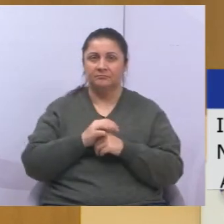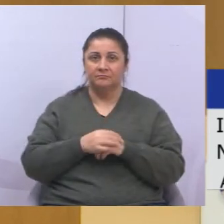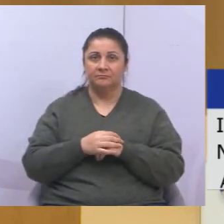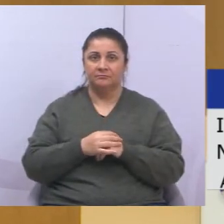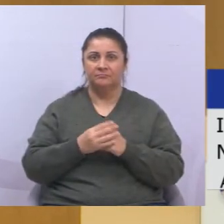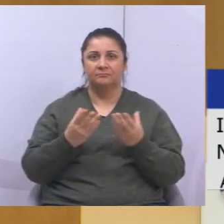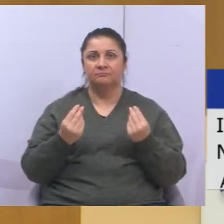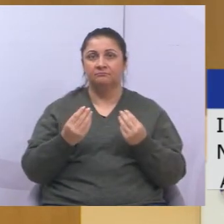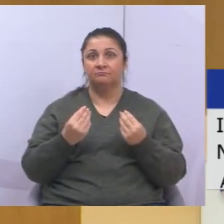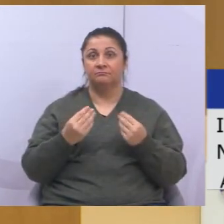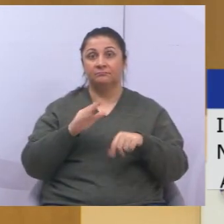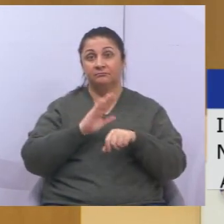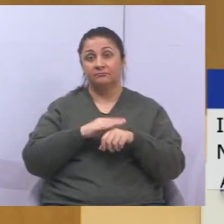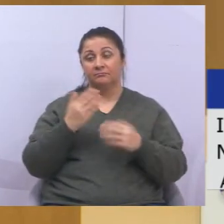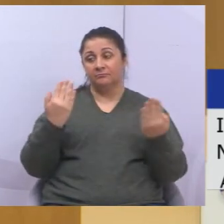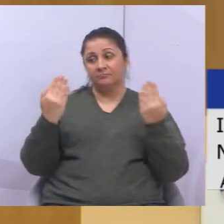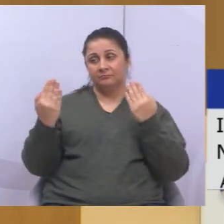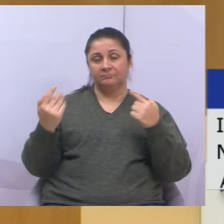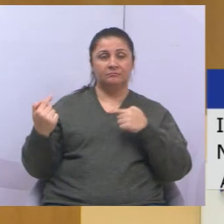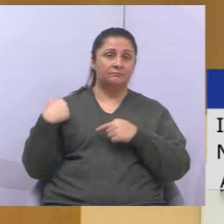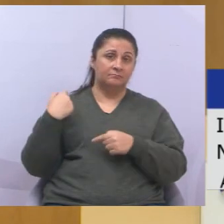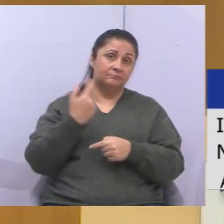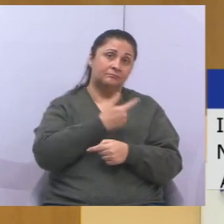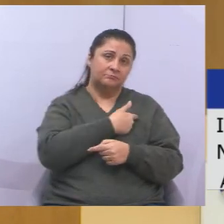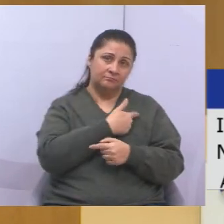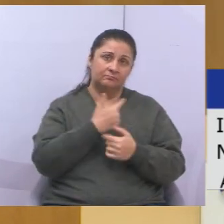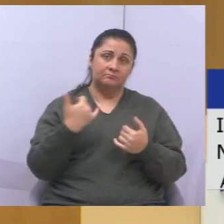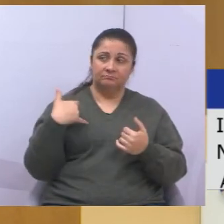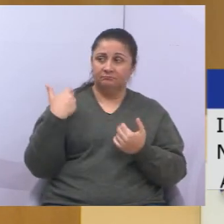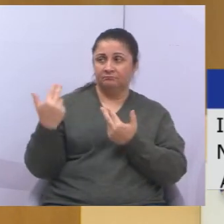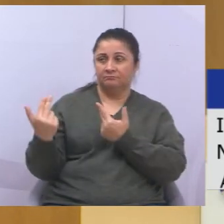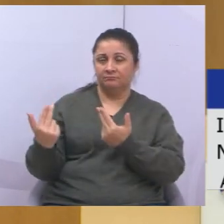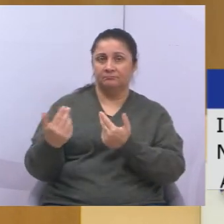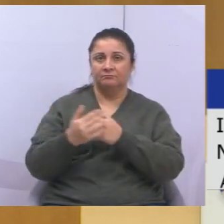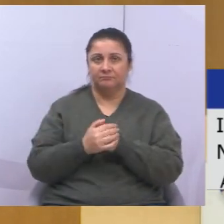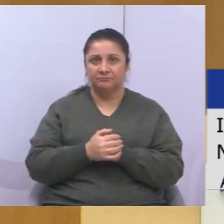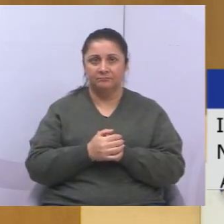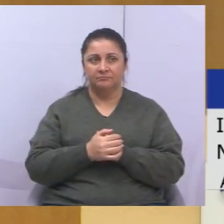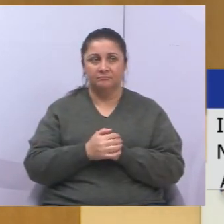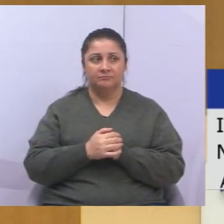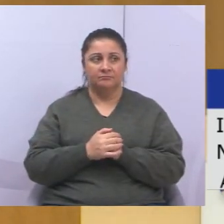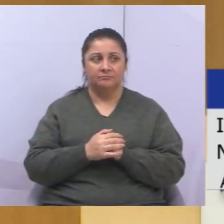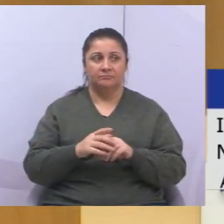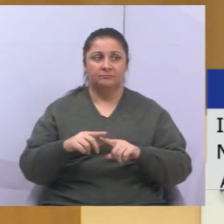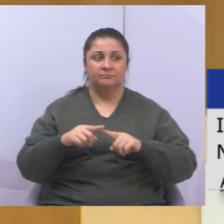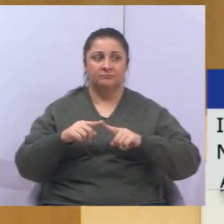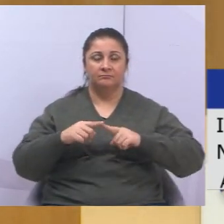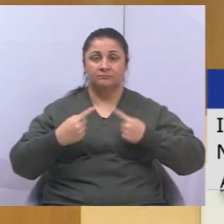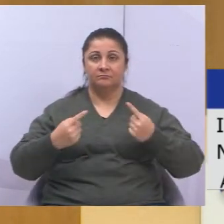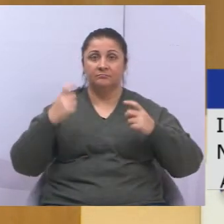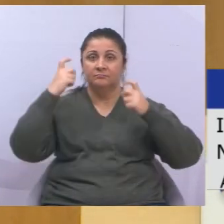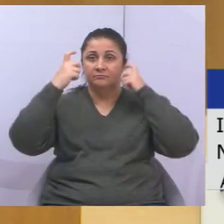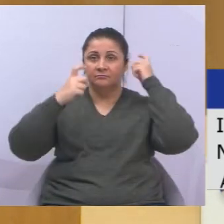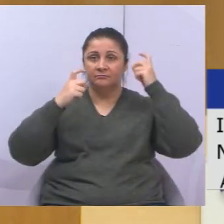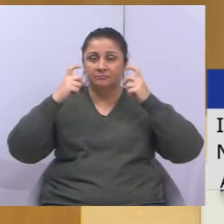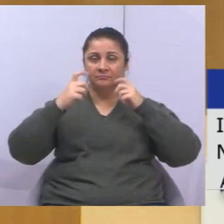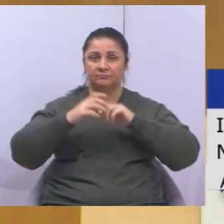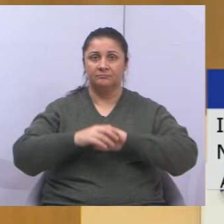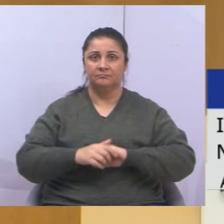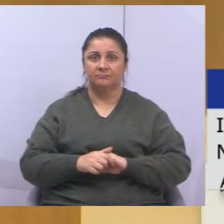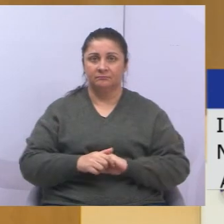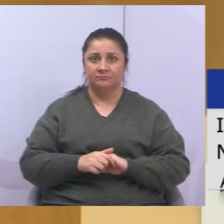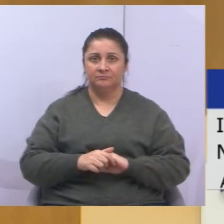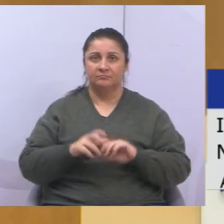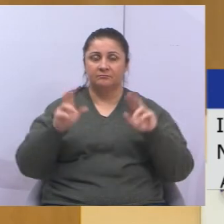muito acima do nosso, da nossa, né, quando nós tínhamos a mesma idade. Tá? Mas o que me preocupa é justamente